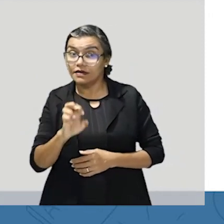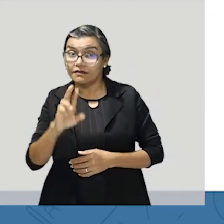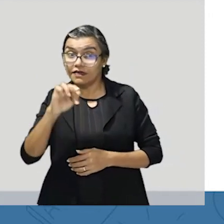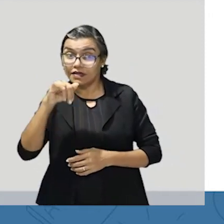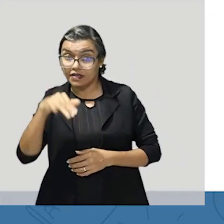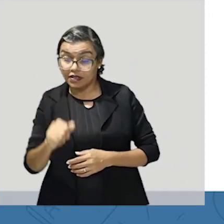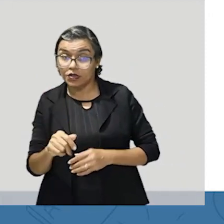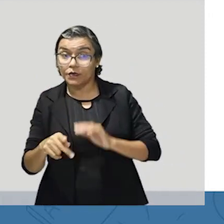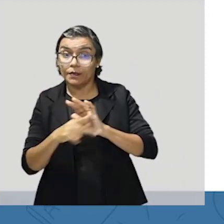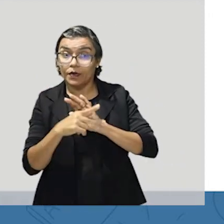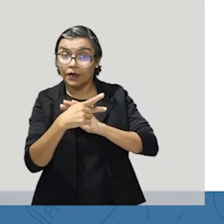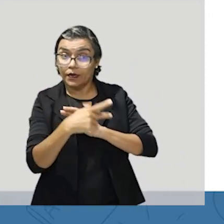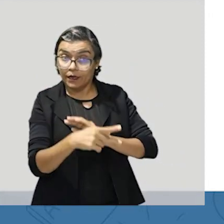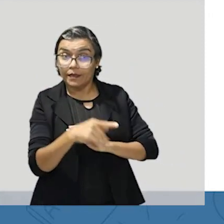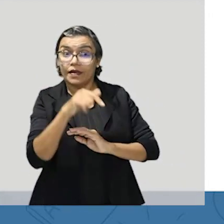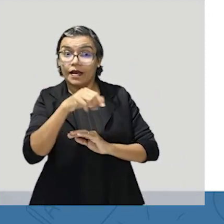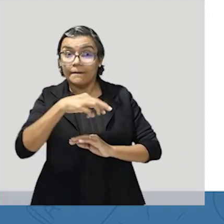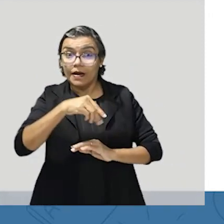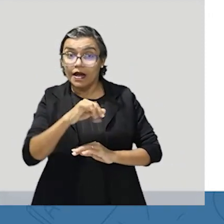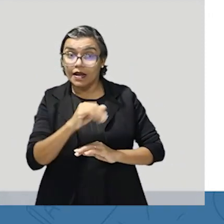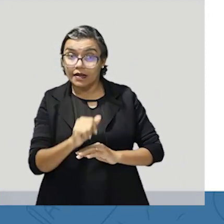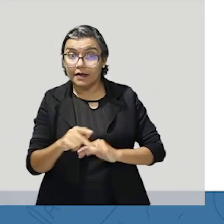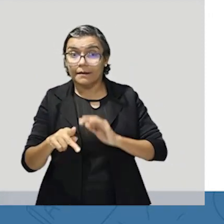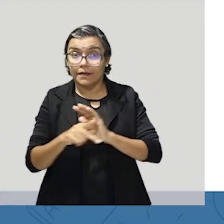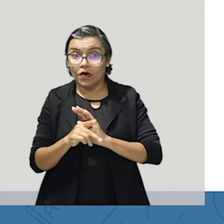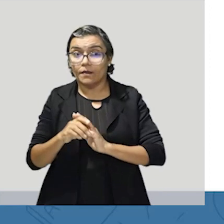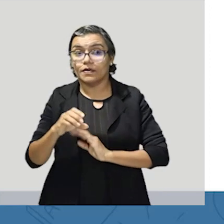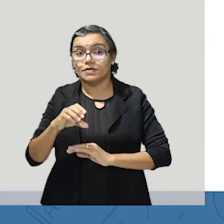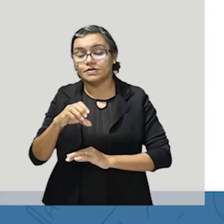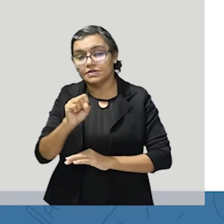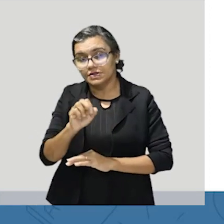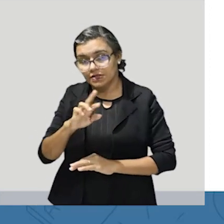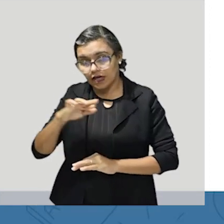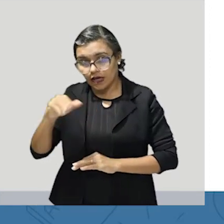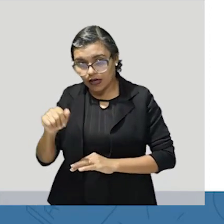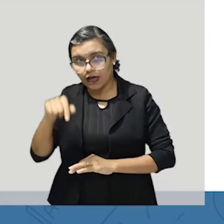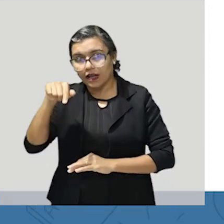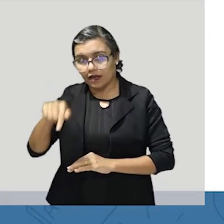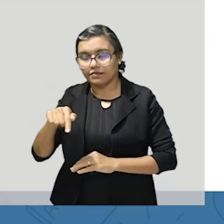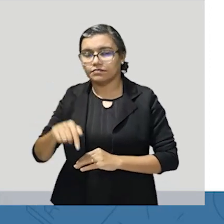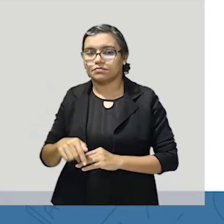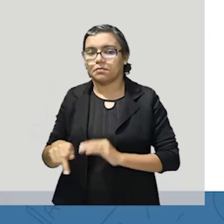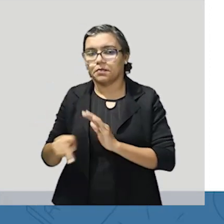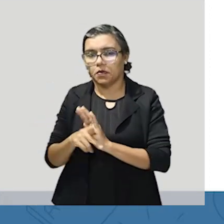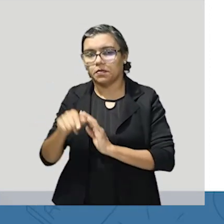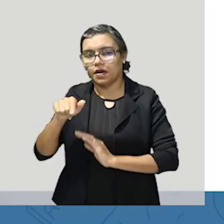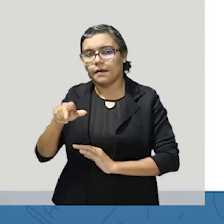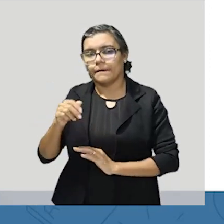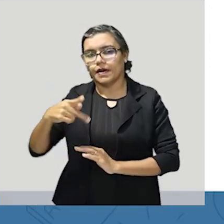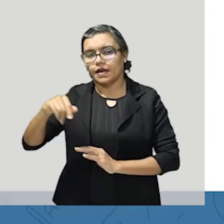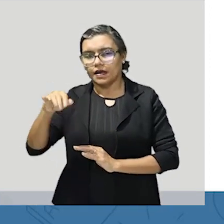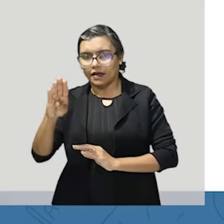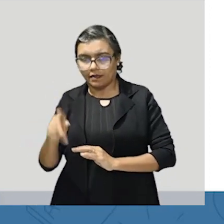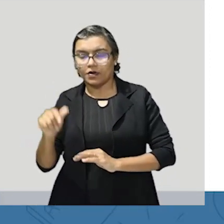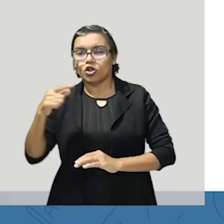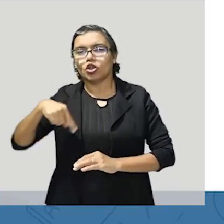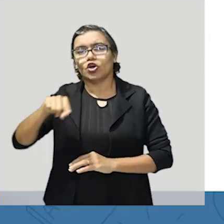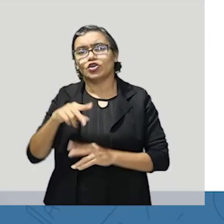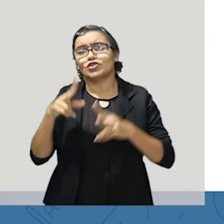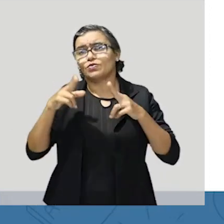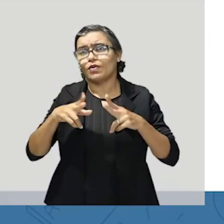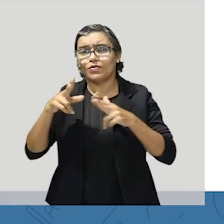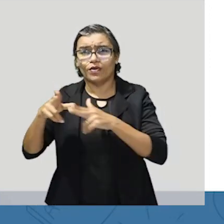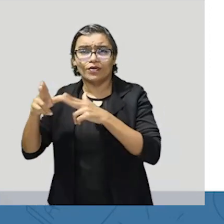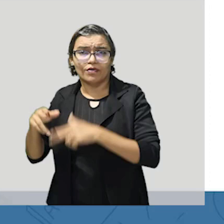Severino da Maria do Zacarias lá da Serra da costela limites da Paraíba e somos severinos iguais em tudo